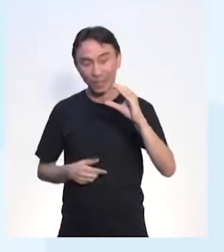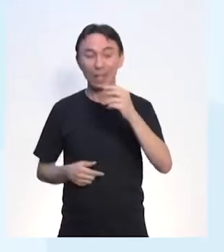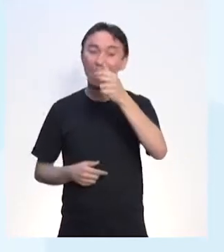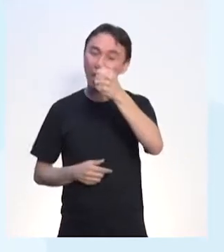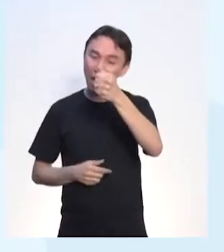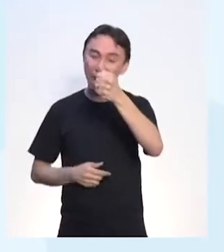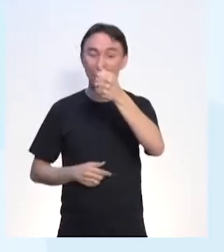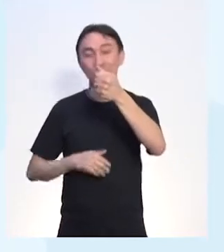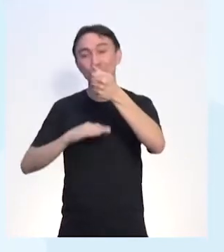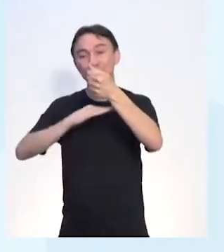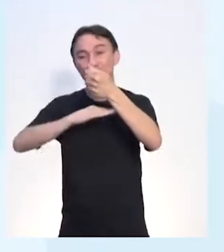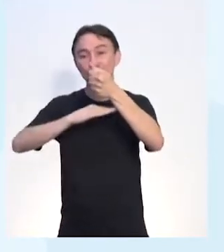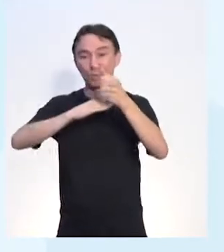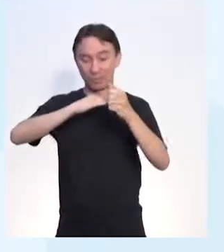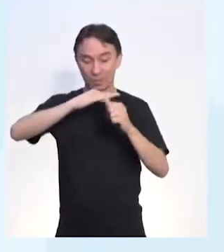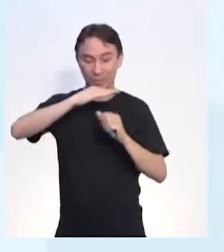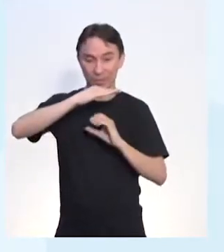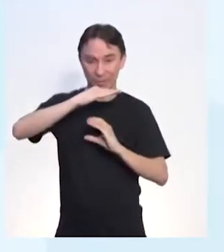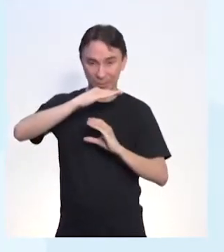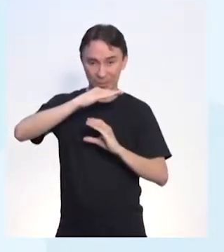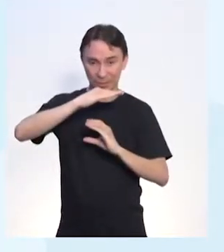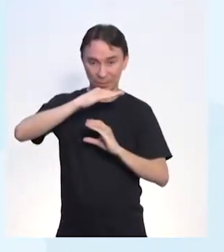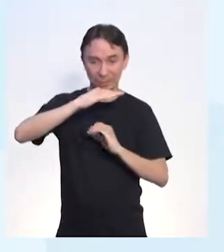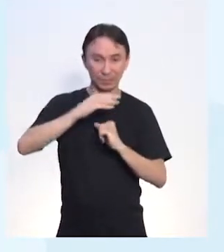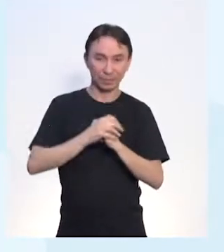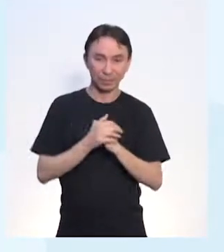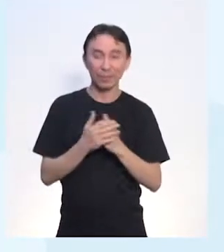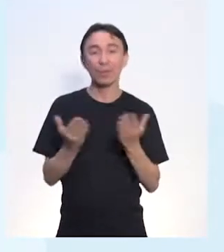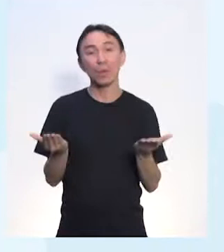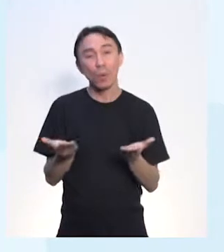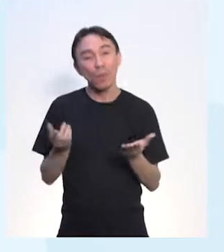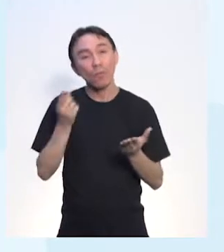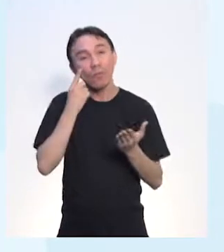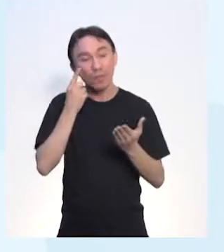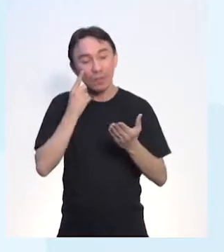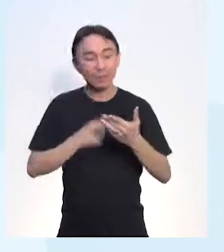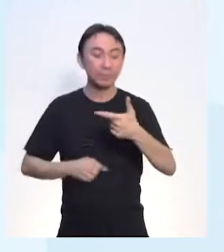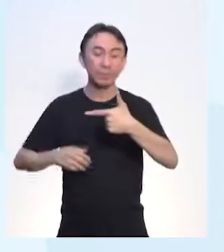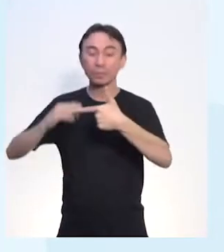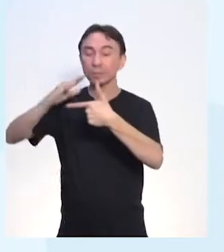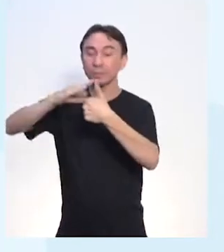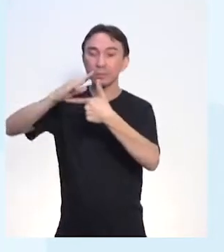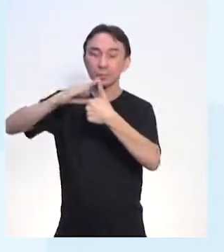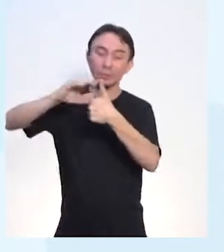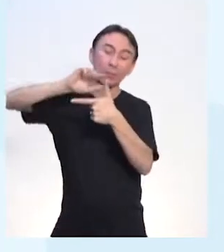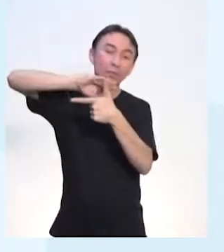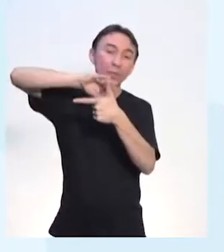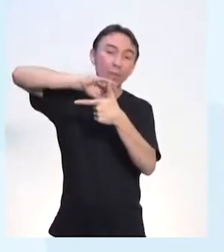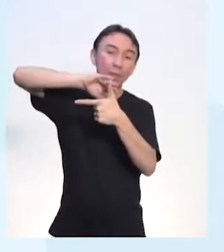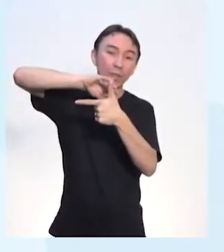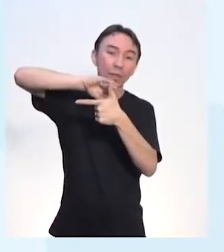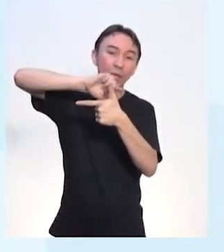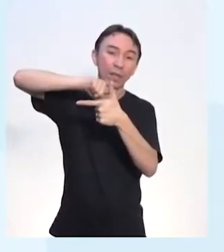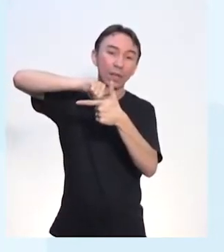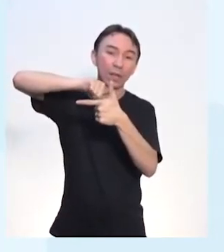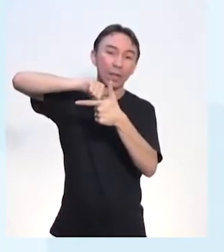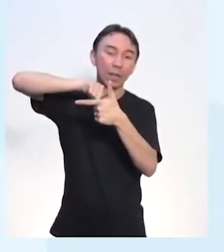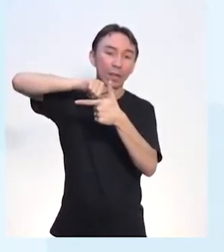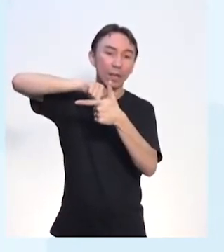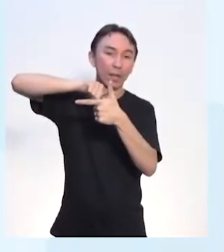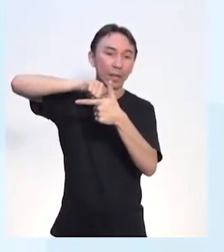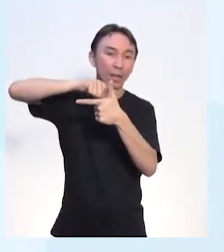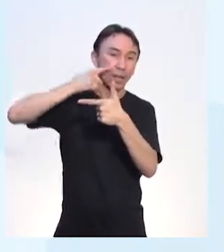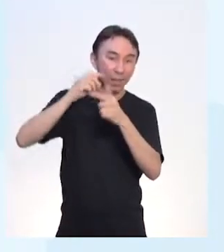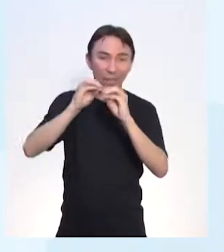C. E agora eu vou pegar o cateto menor no triângulo azul claro e vou olhar